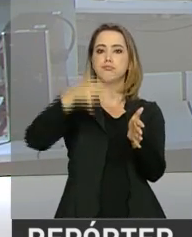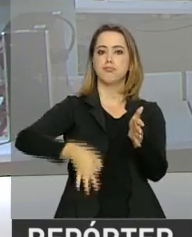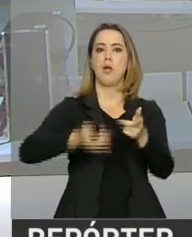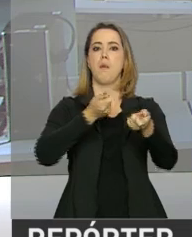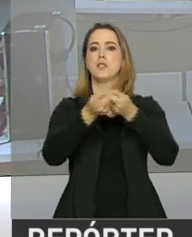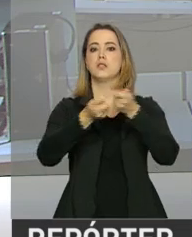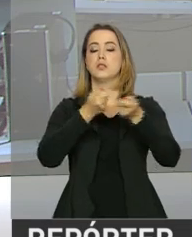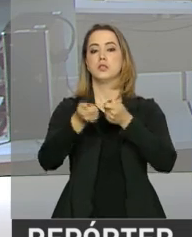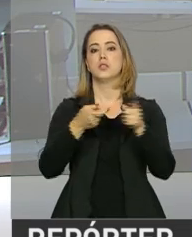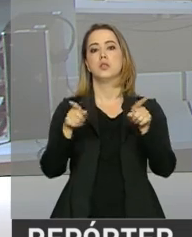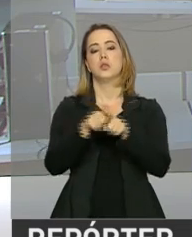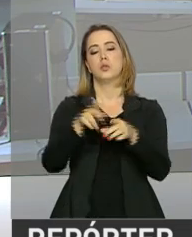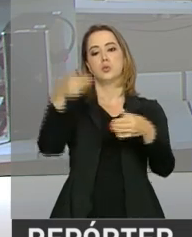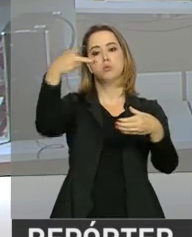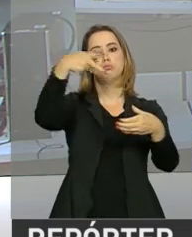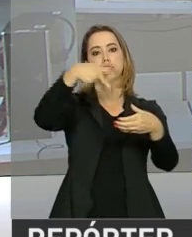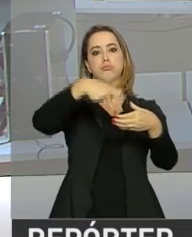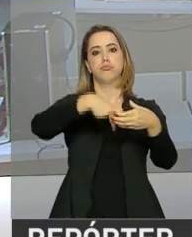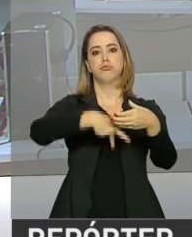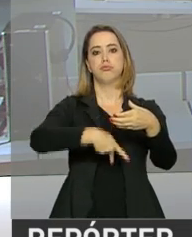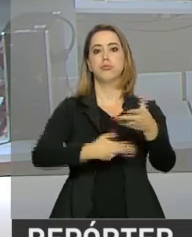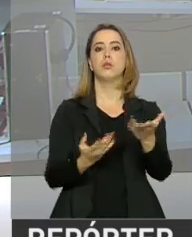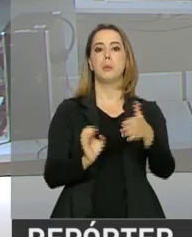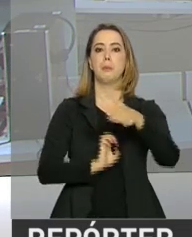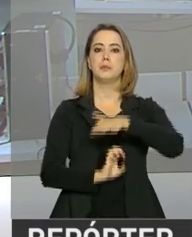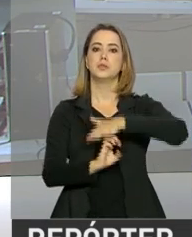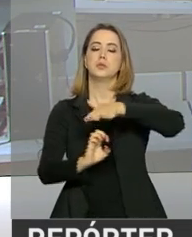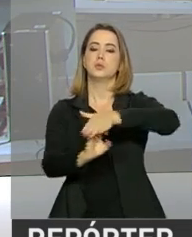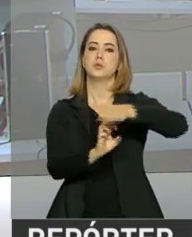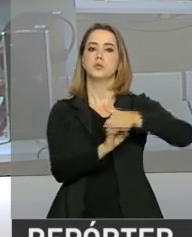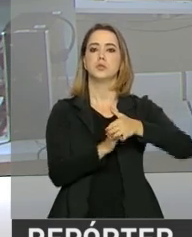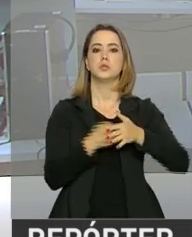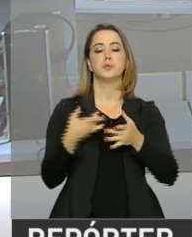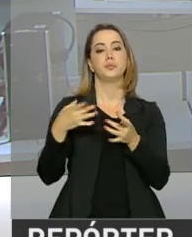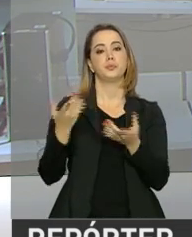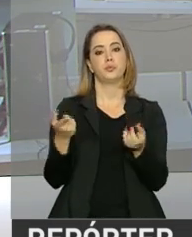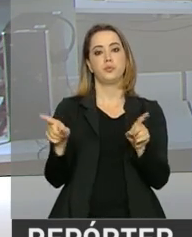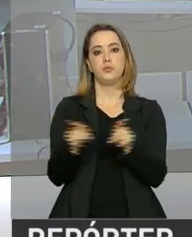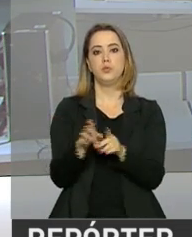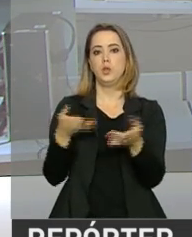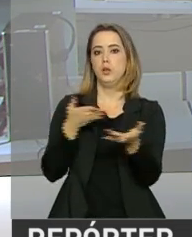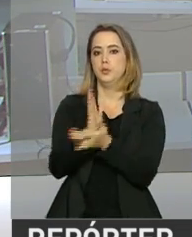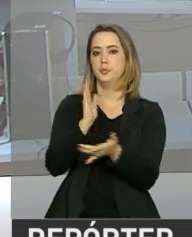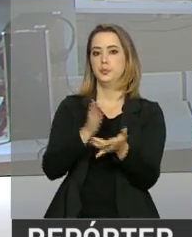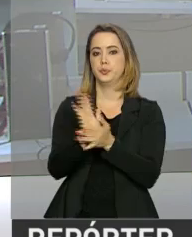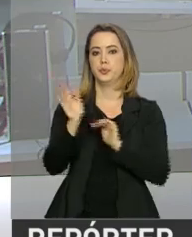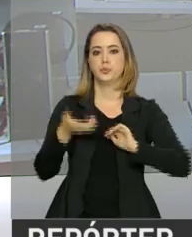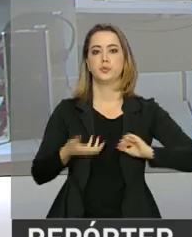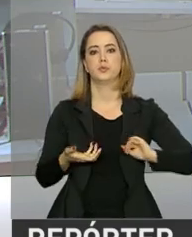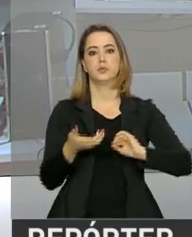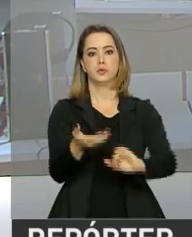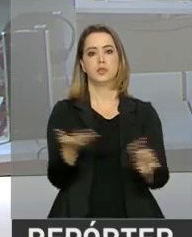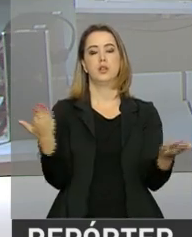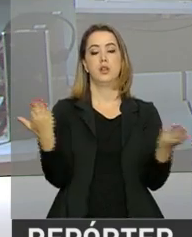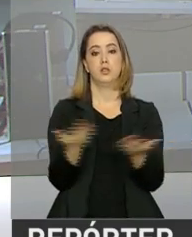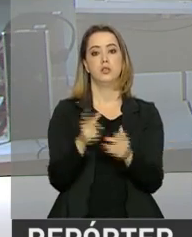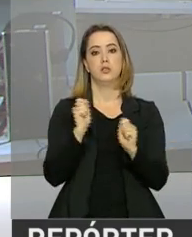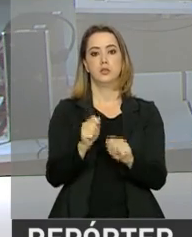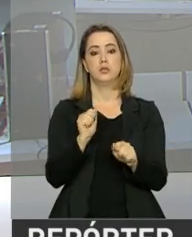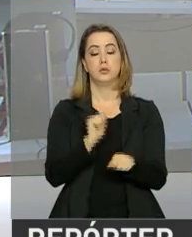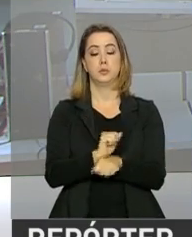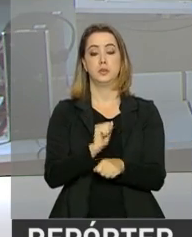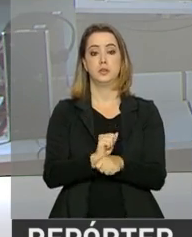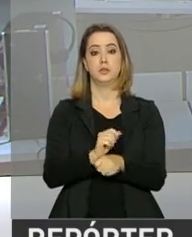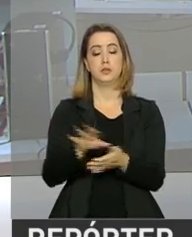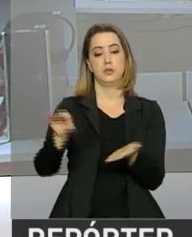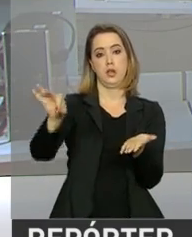desobriga a Petrobras de participar de todos os blocos de exploração foi aprovado pelo Congresso Nacional agora a matéria segue para